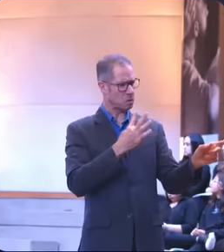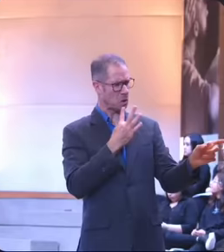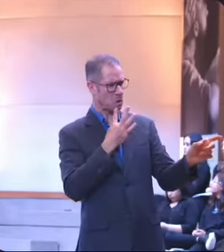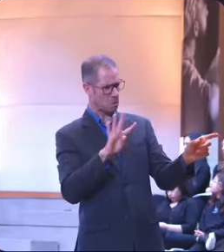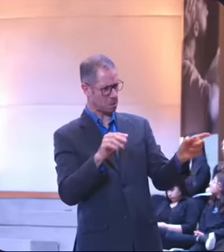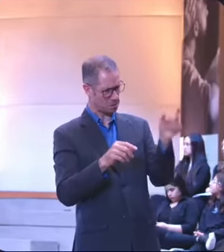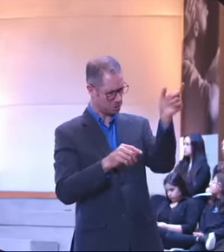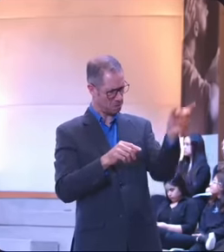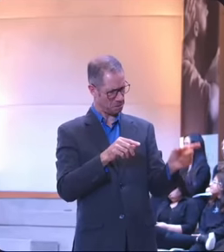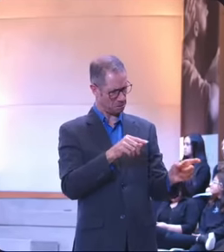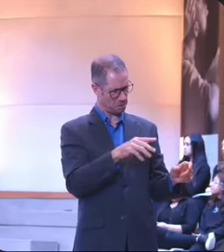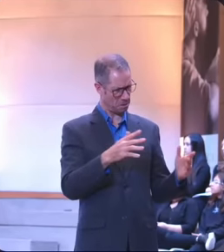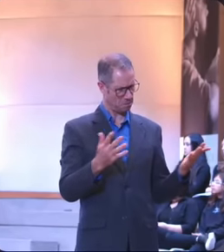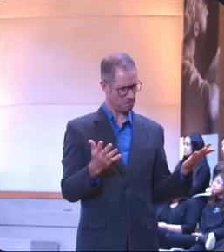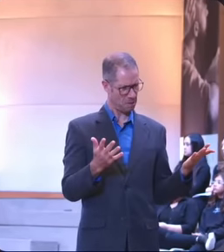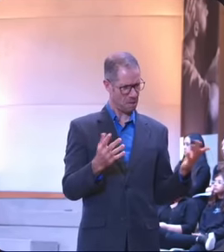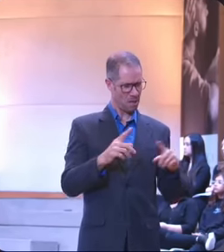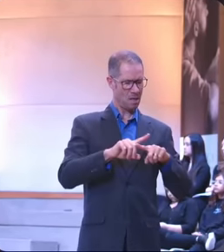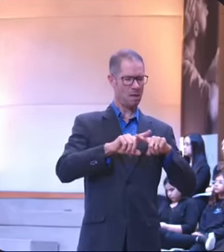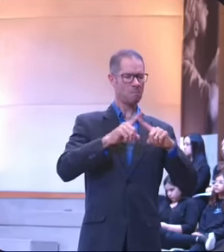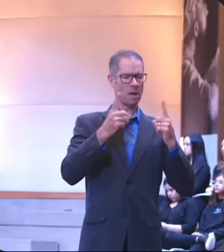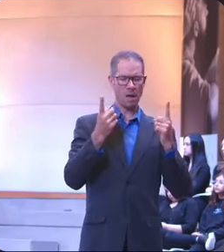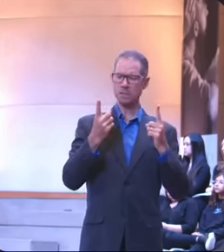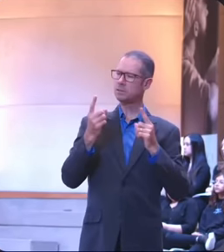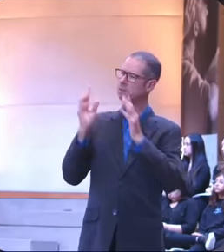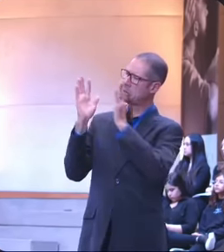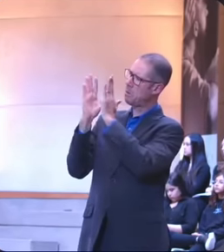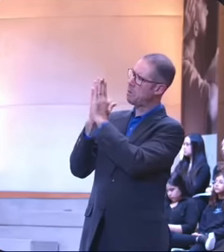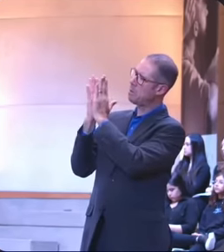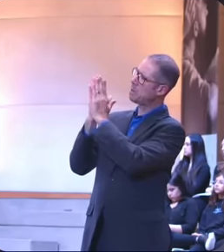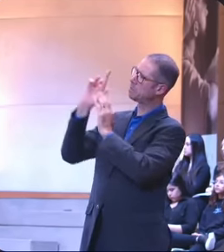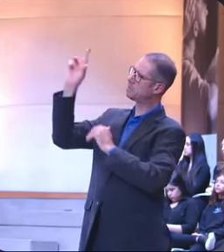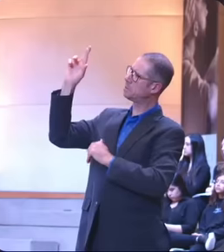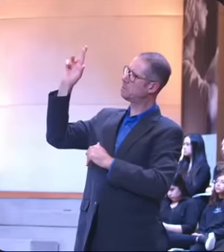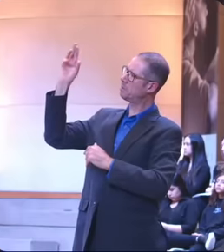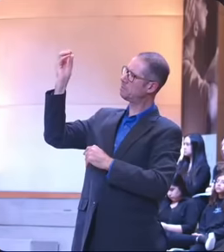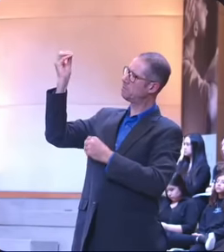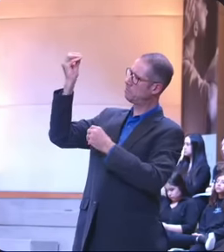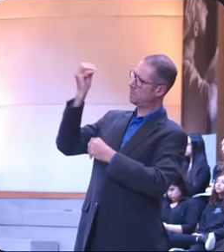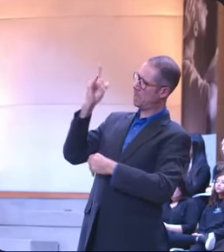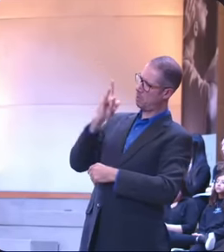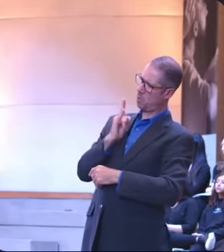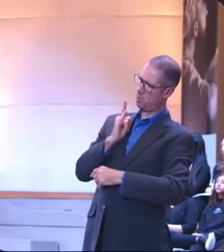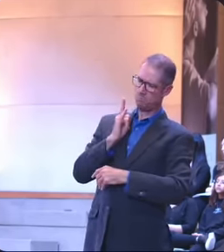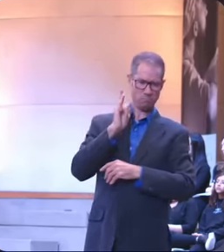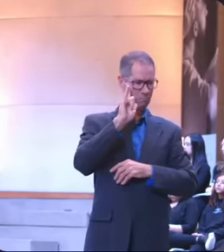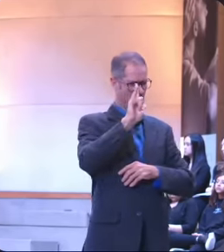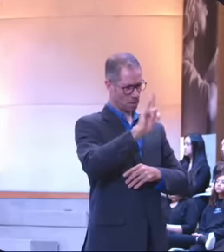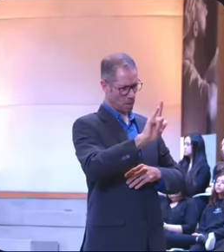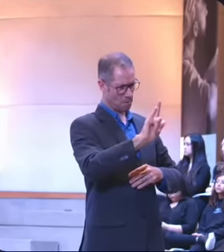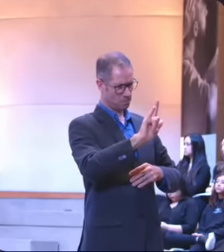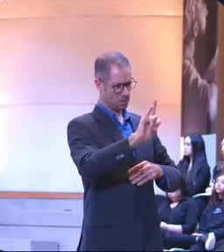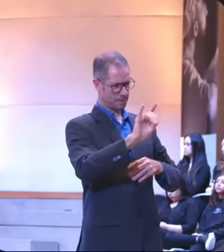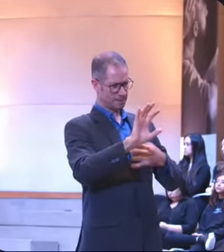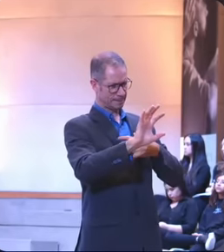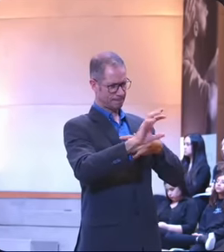conhece, mas que você vai pedir para Deus te dar amor por ela e sensibilidade por